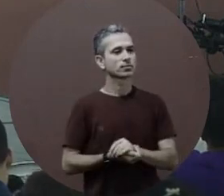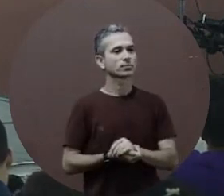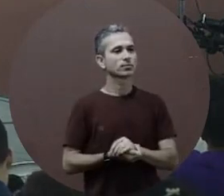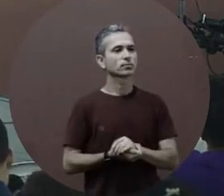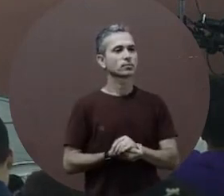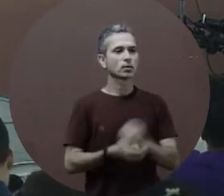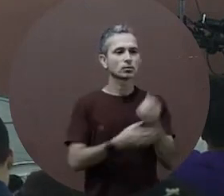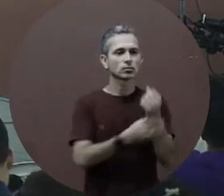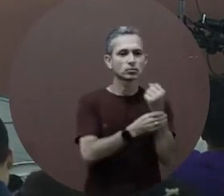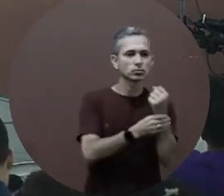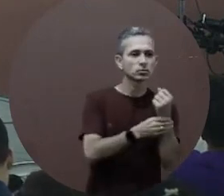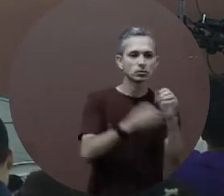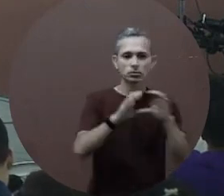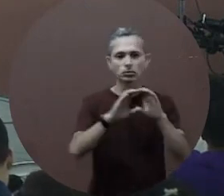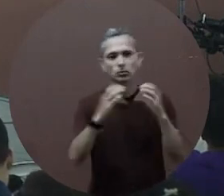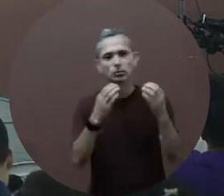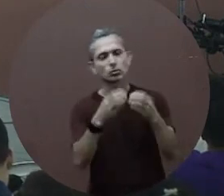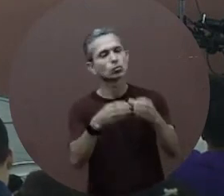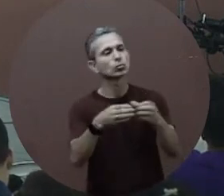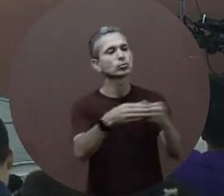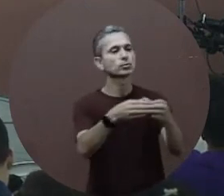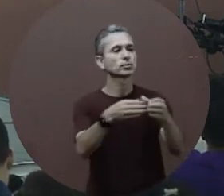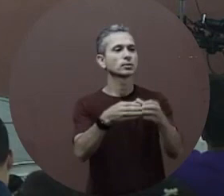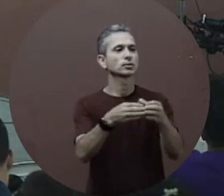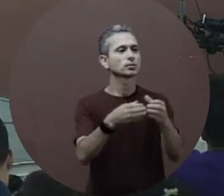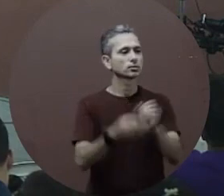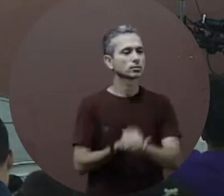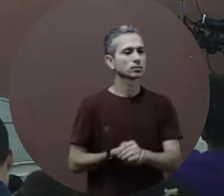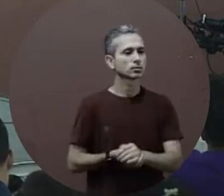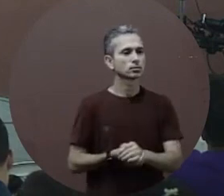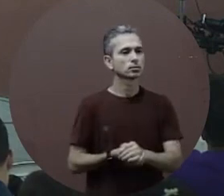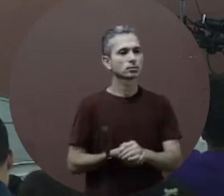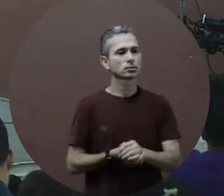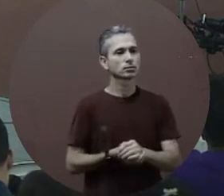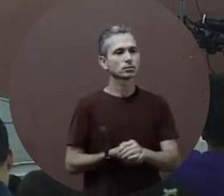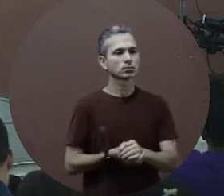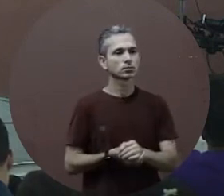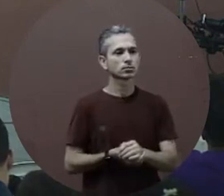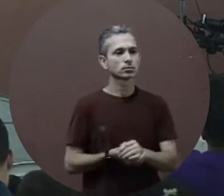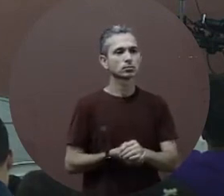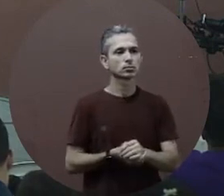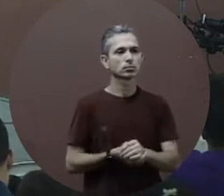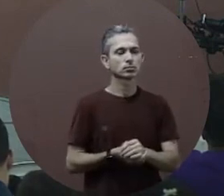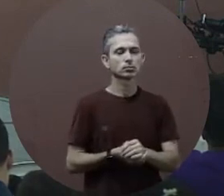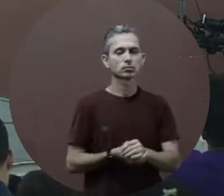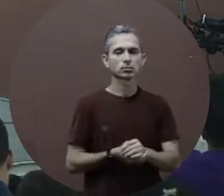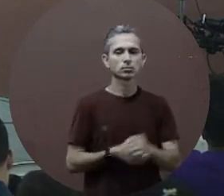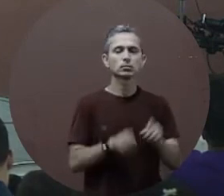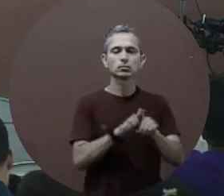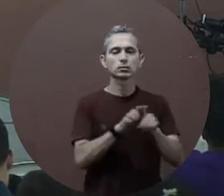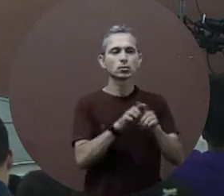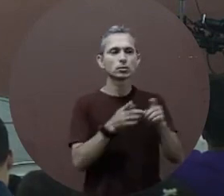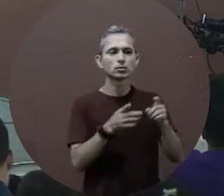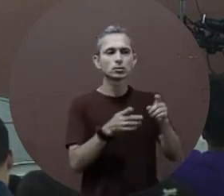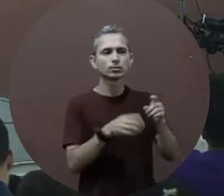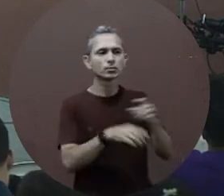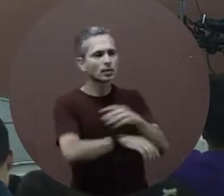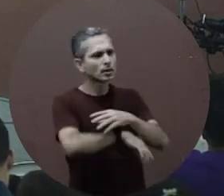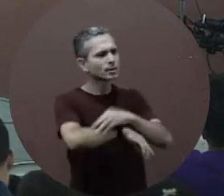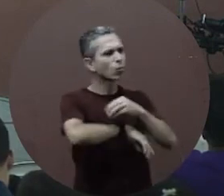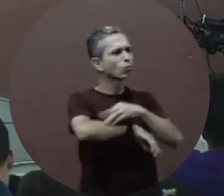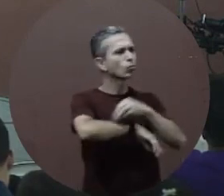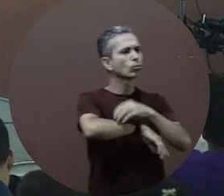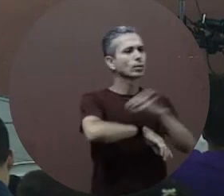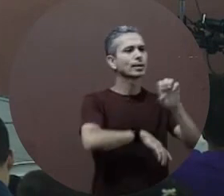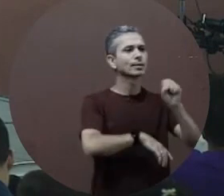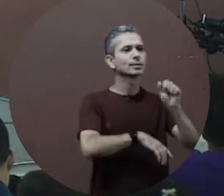identifiquem os falsos cristãos, como ele disse, como Esaú, identifiquem eles. Sirvam ao Senhor com